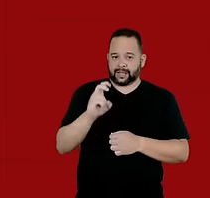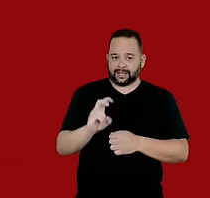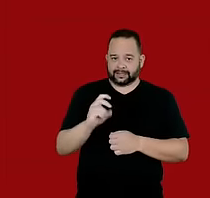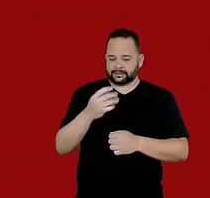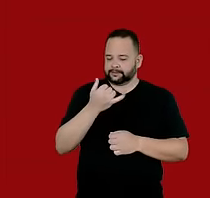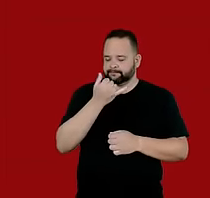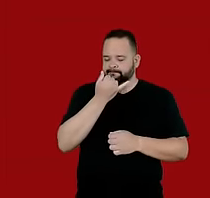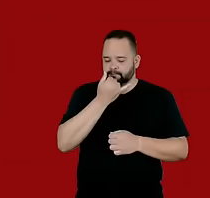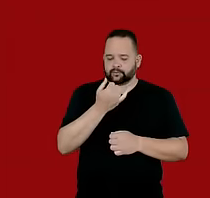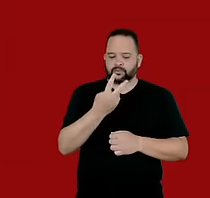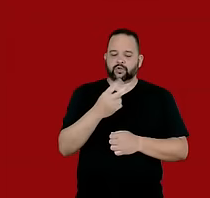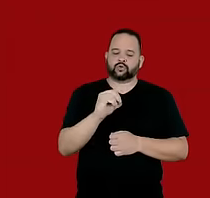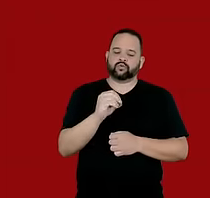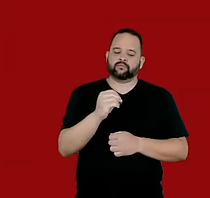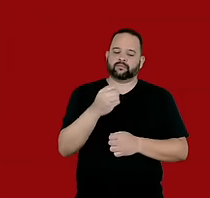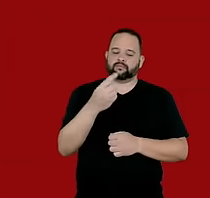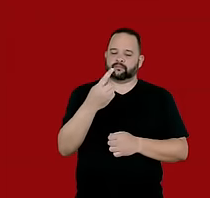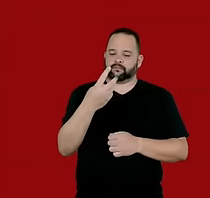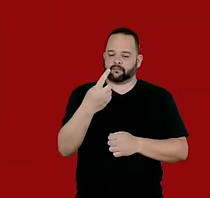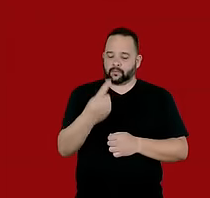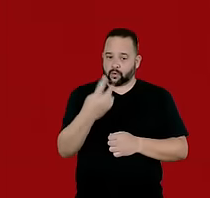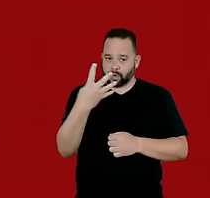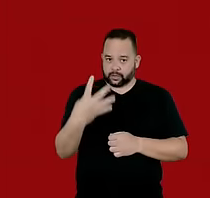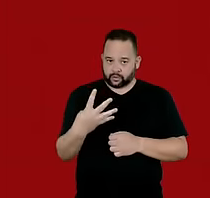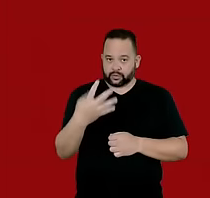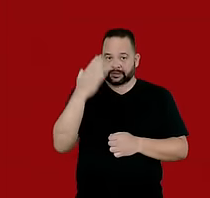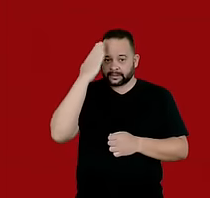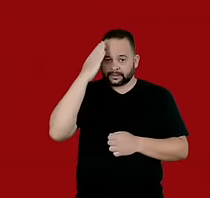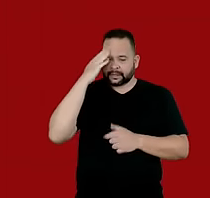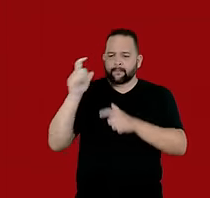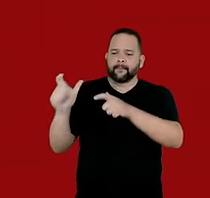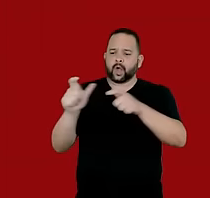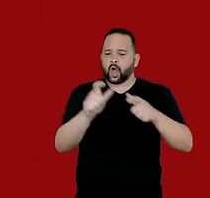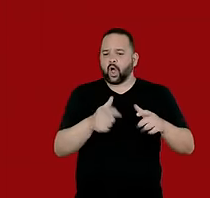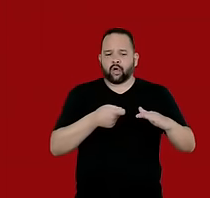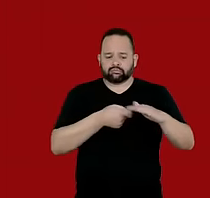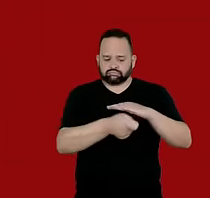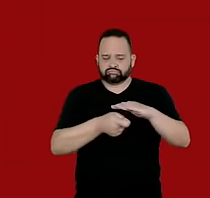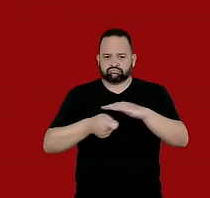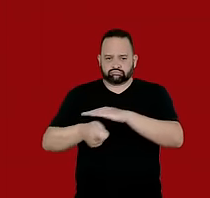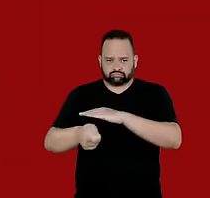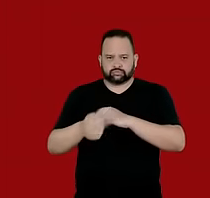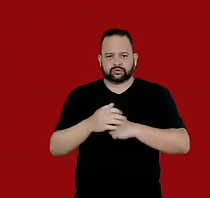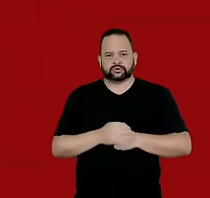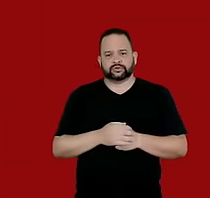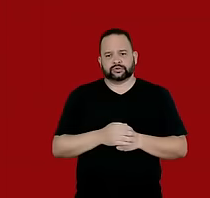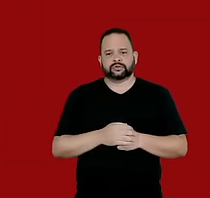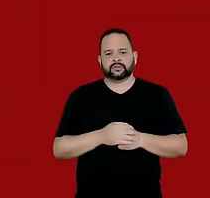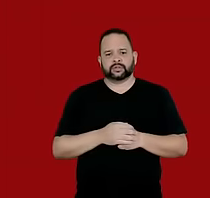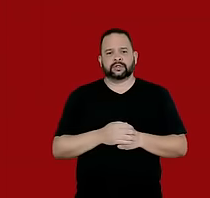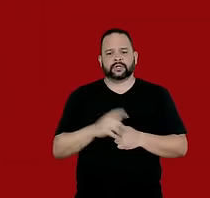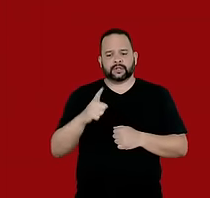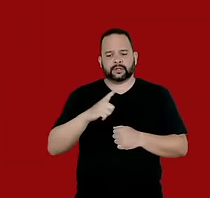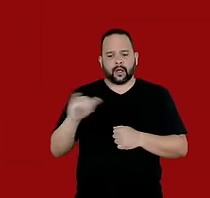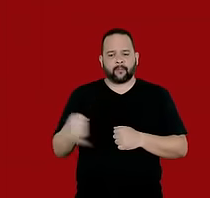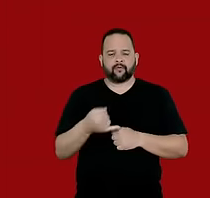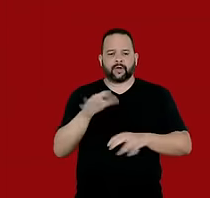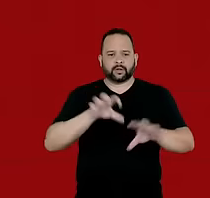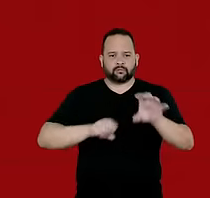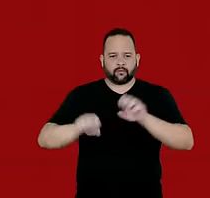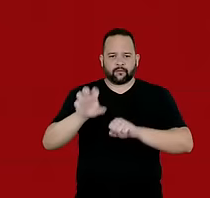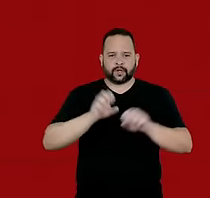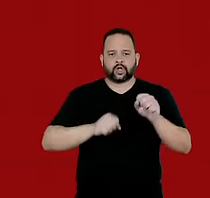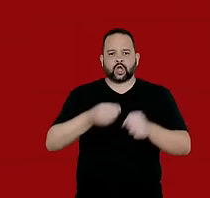sabemos aonde nós estamos investindo de forma muito disciplinada e capturando oportunidades que estão no mercado internacional não